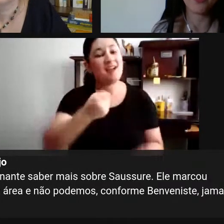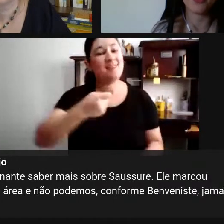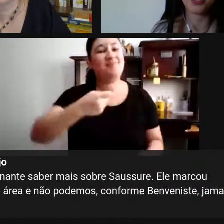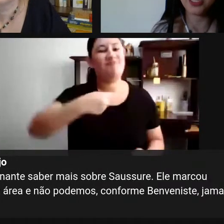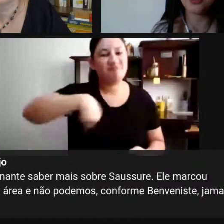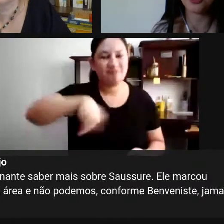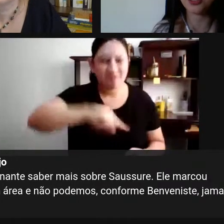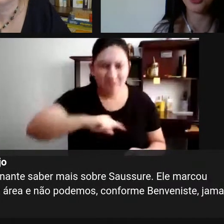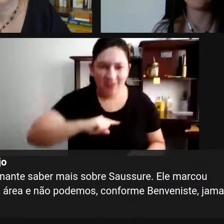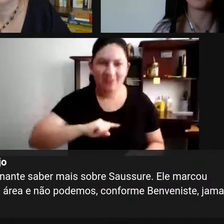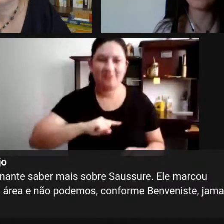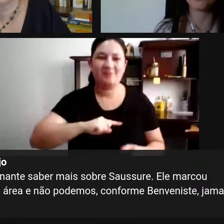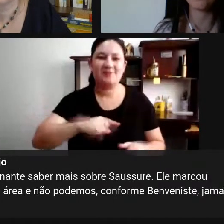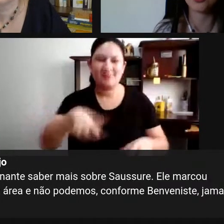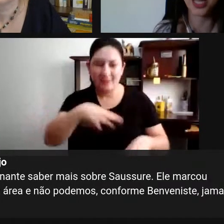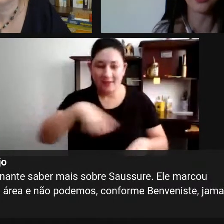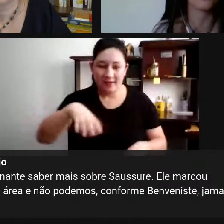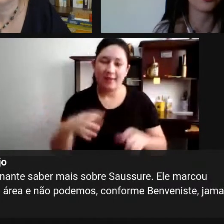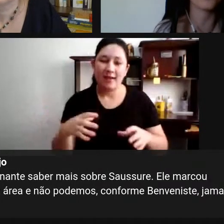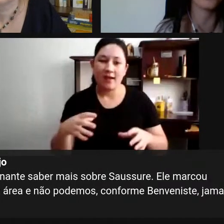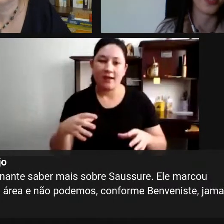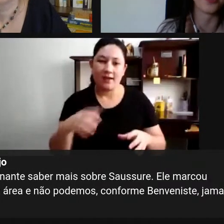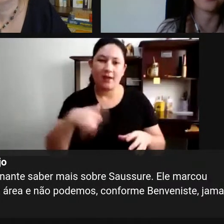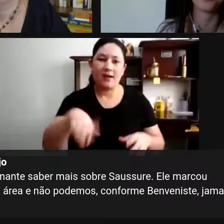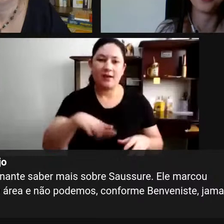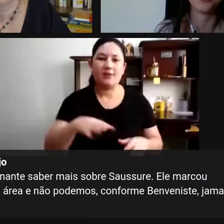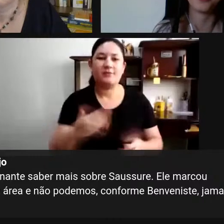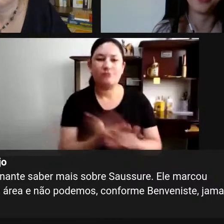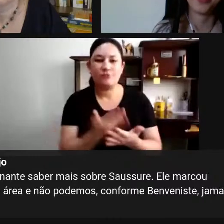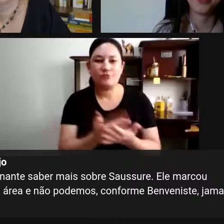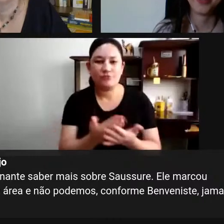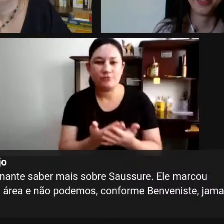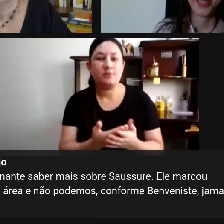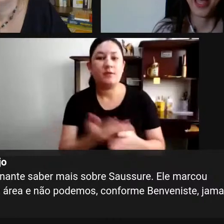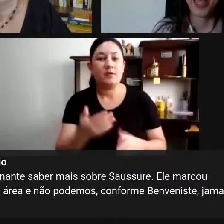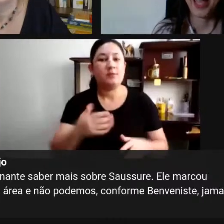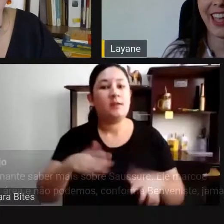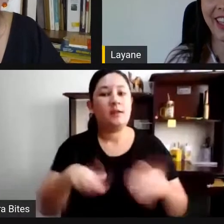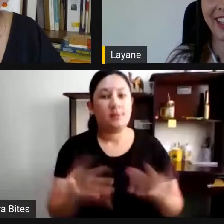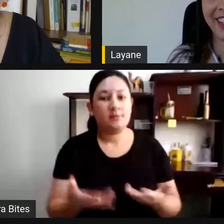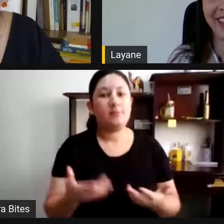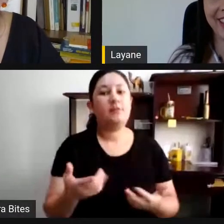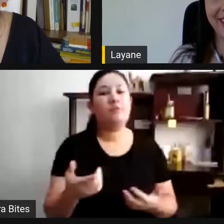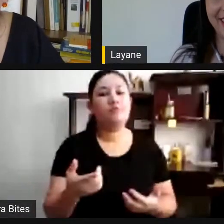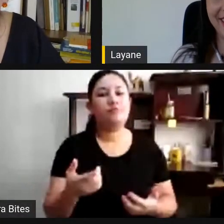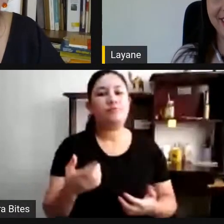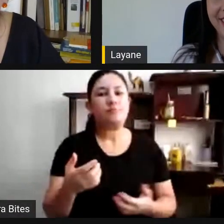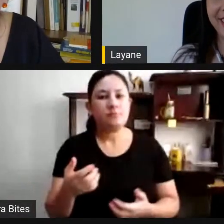conforme o Beveniste jamais nos furtar de estudá-lo Érica